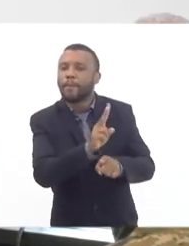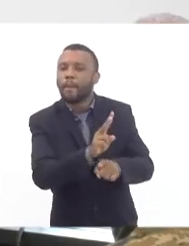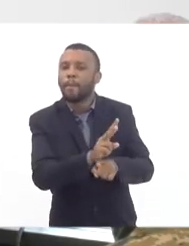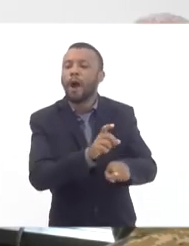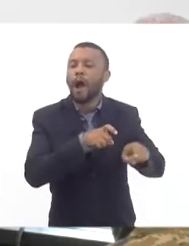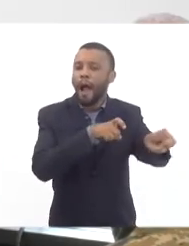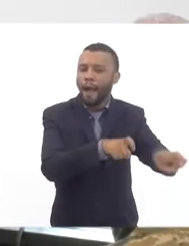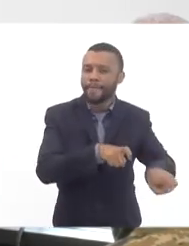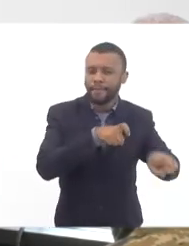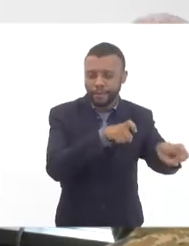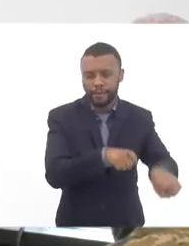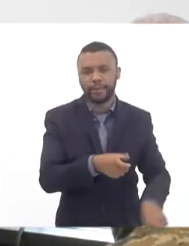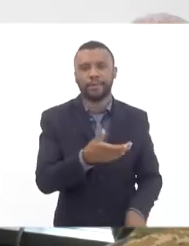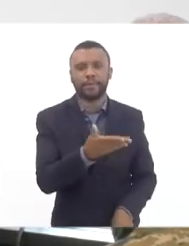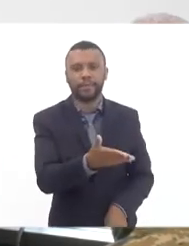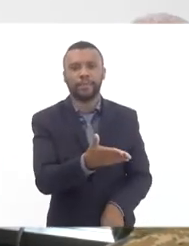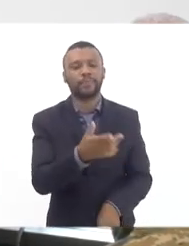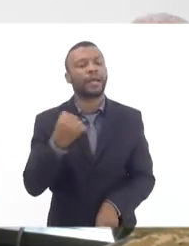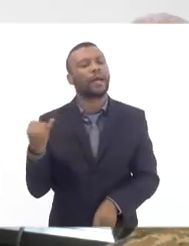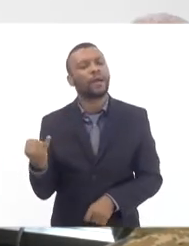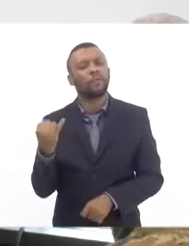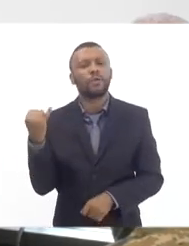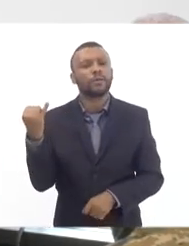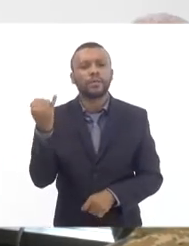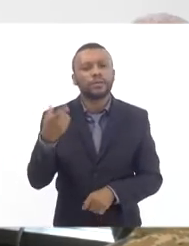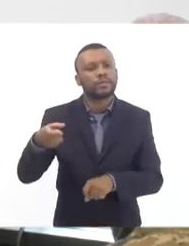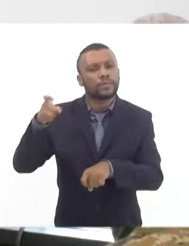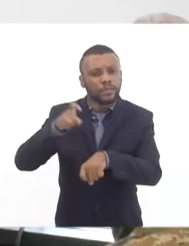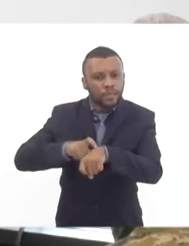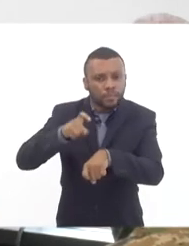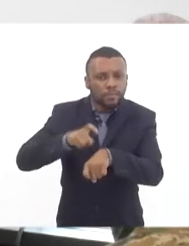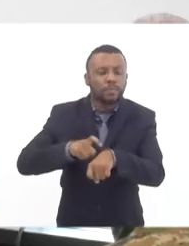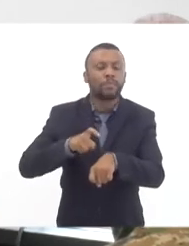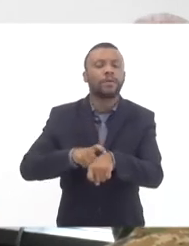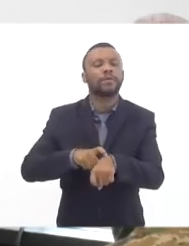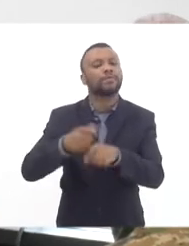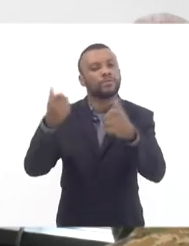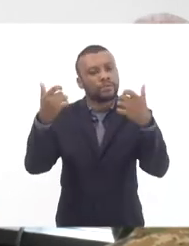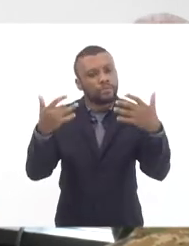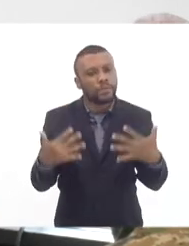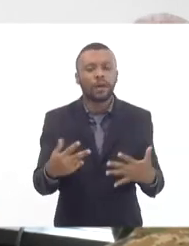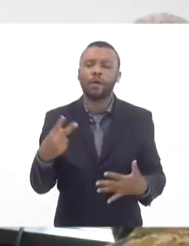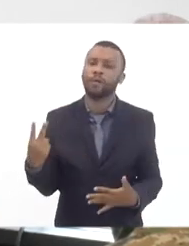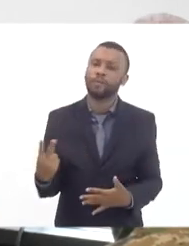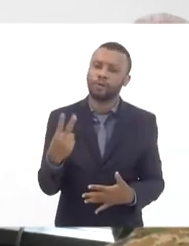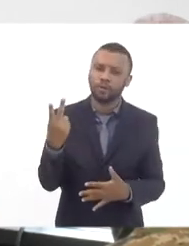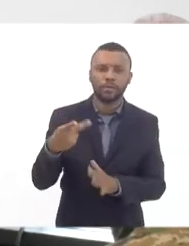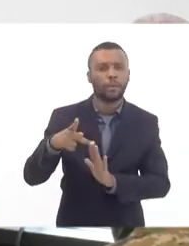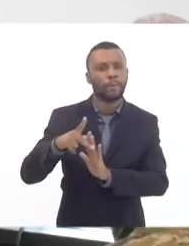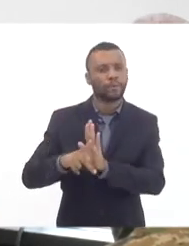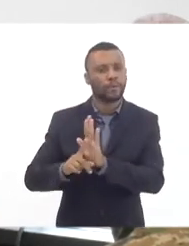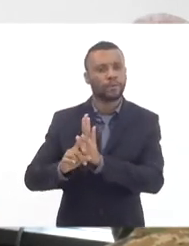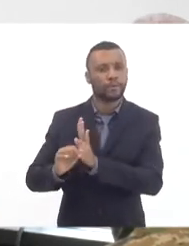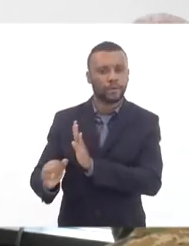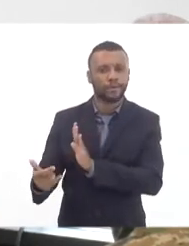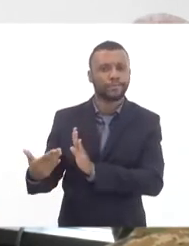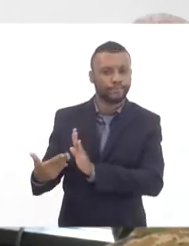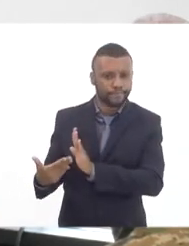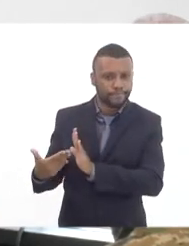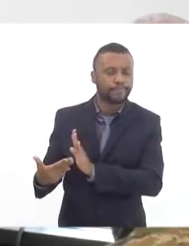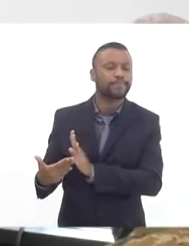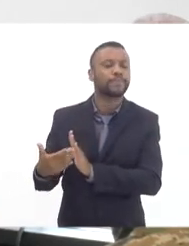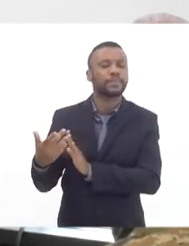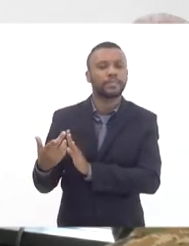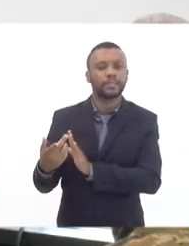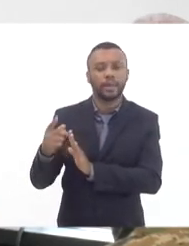E é importante, nesse momento, ressaltar o valor que é um projeto como esse, que é um